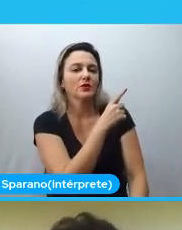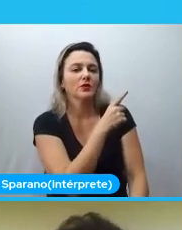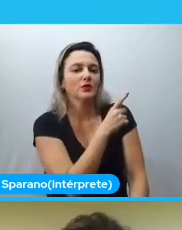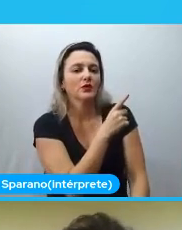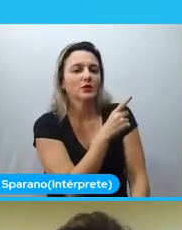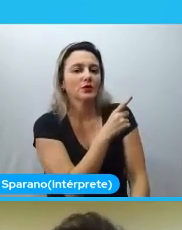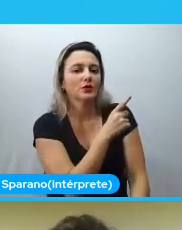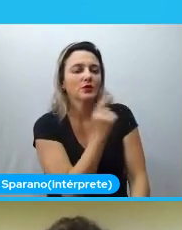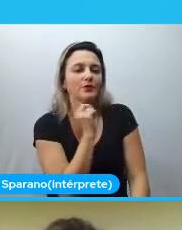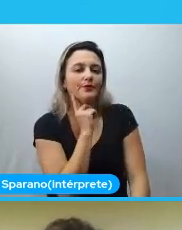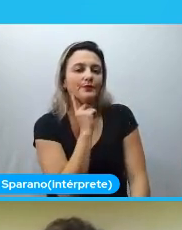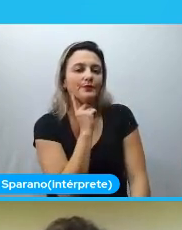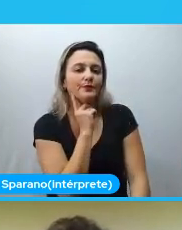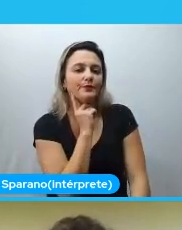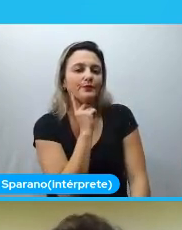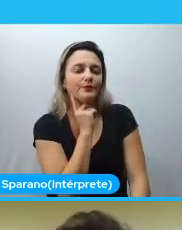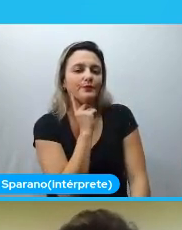com...